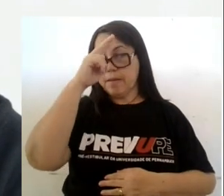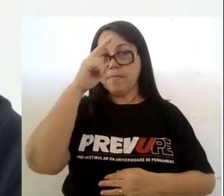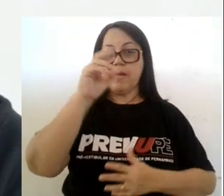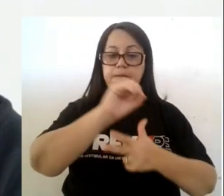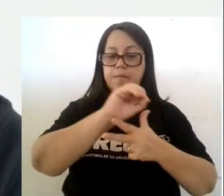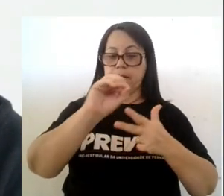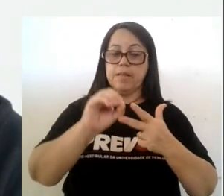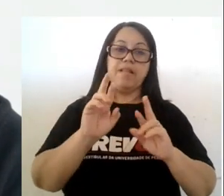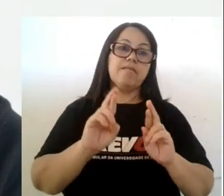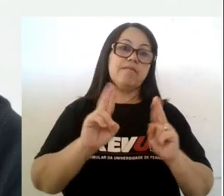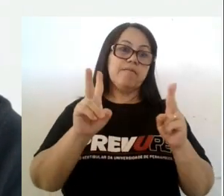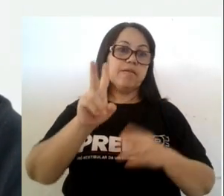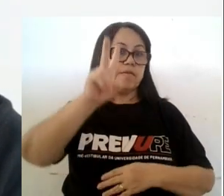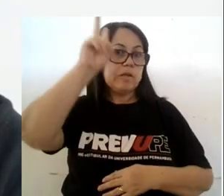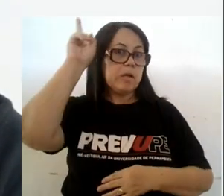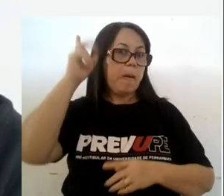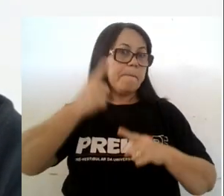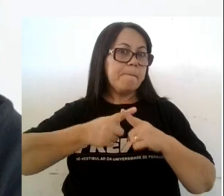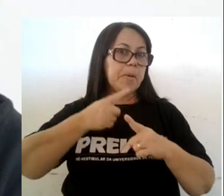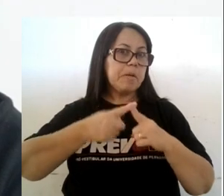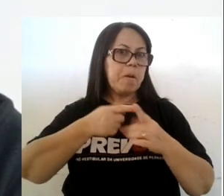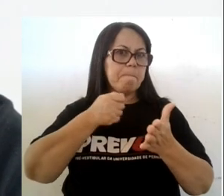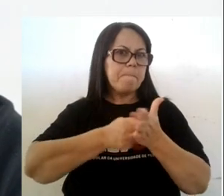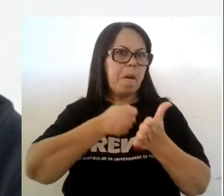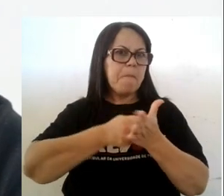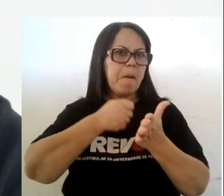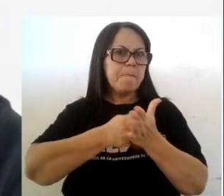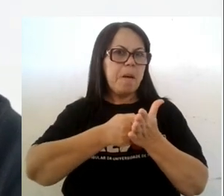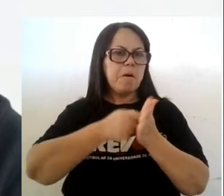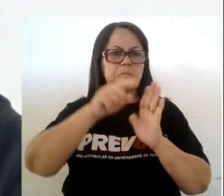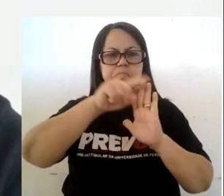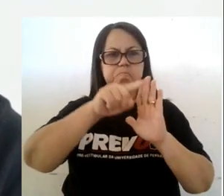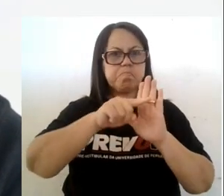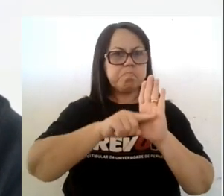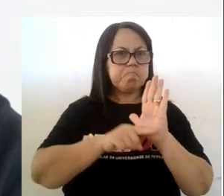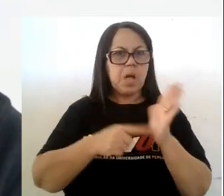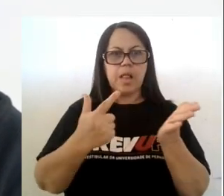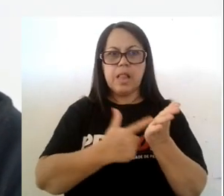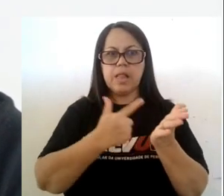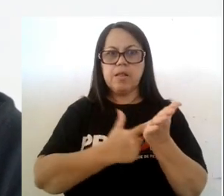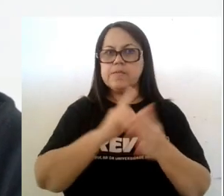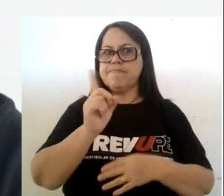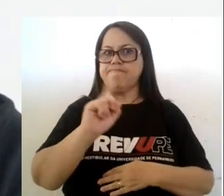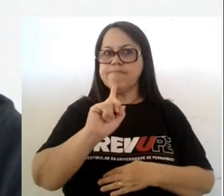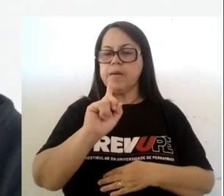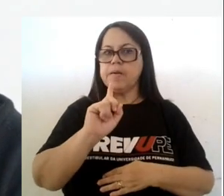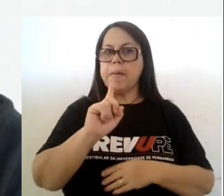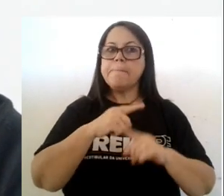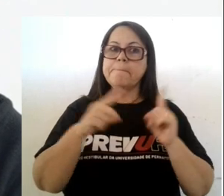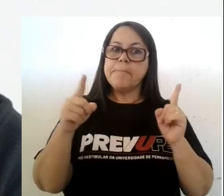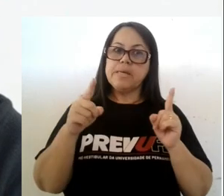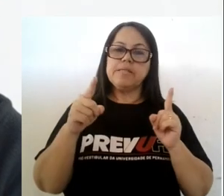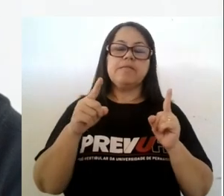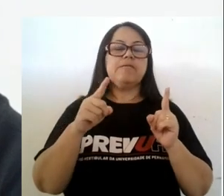é diferente de muitos vestibulares porque ele não Exige uma lista específica de obras obrigatórias isso quer dizer que vocês não